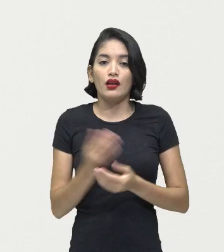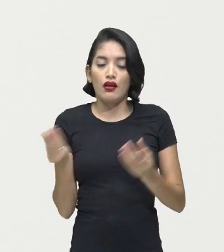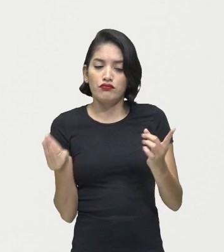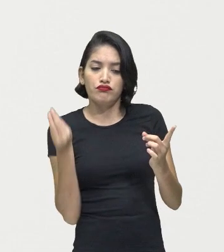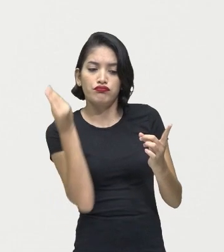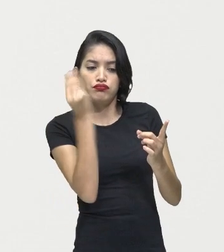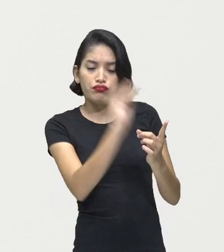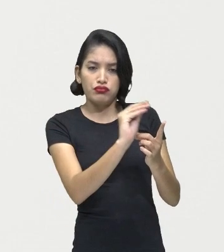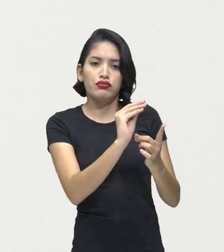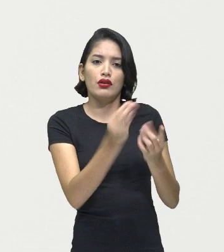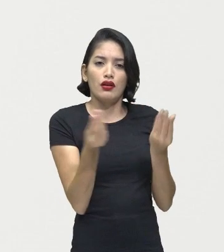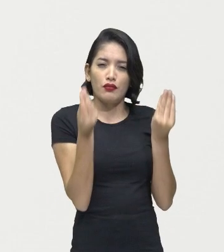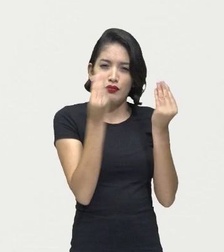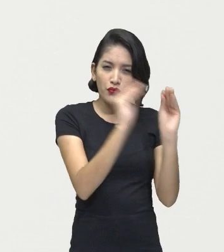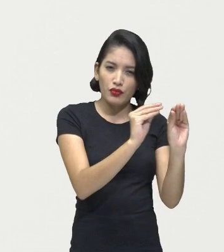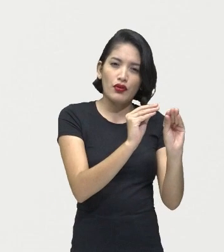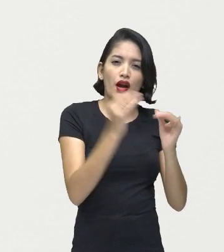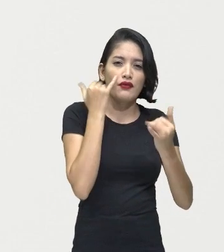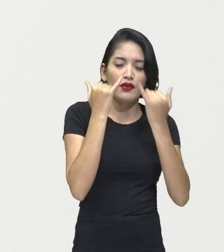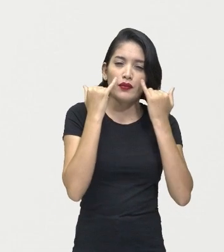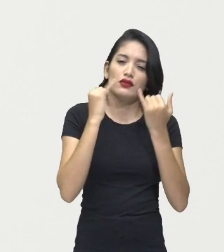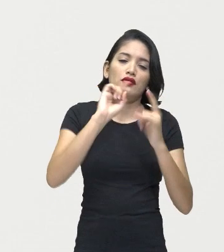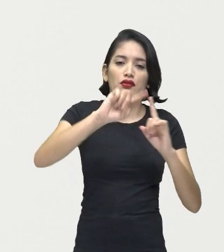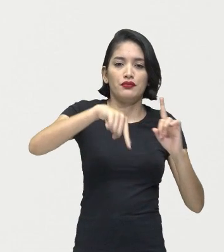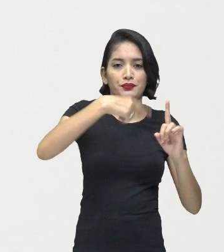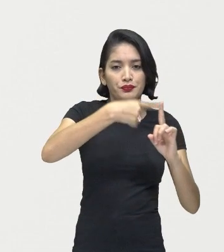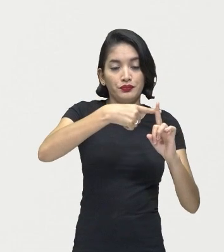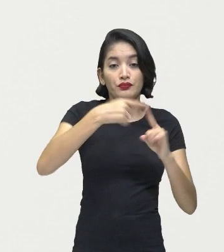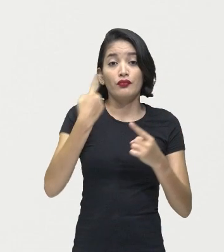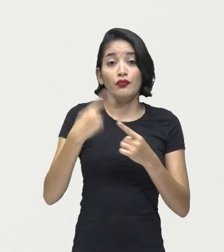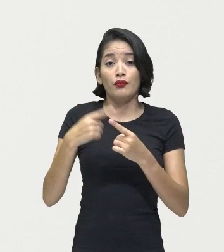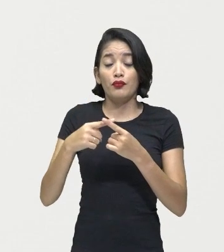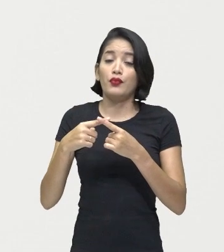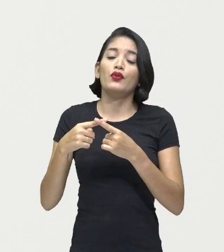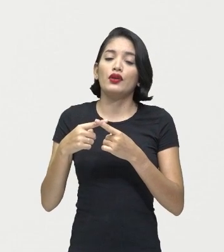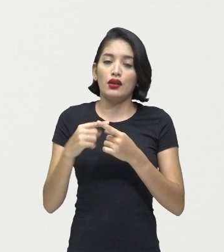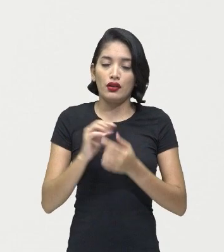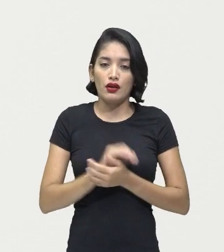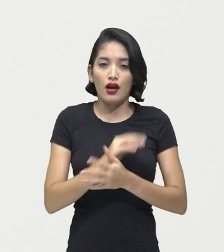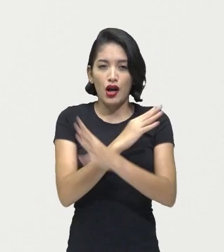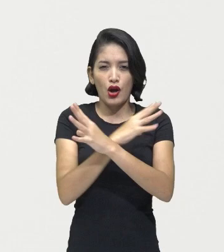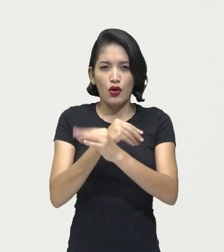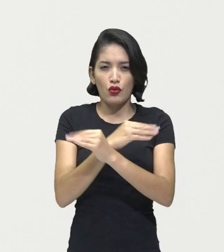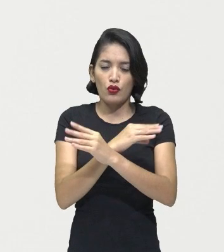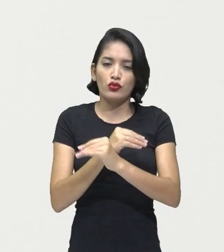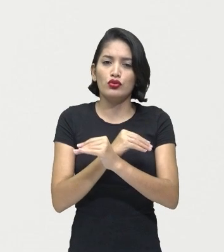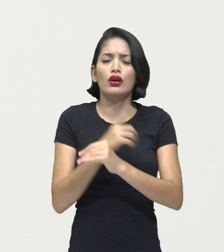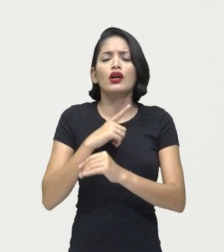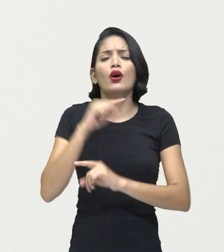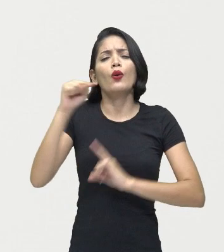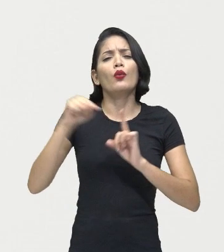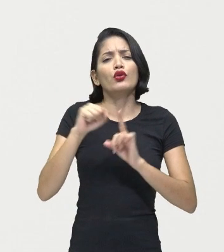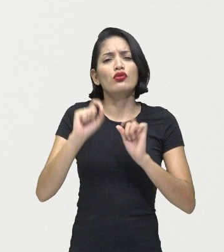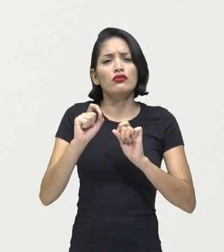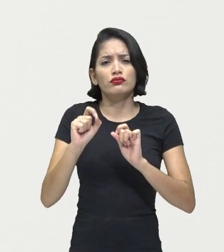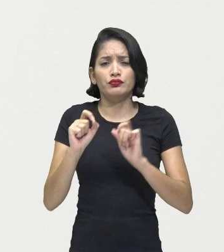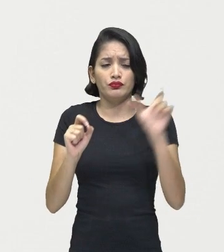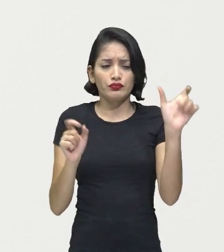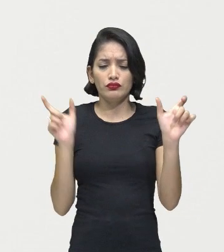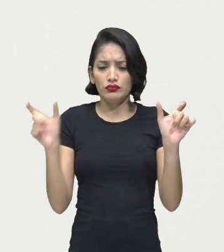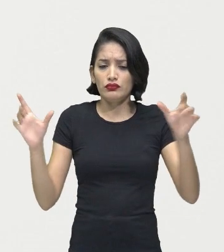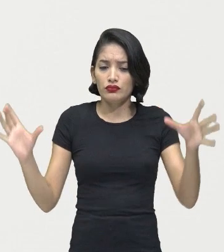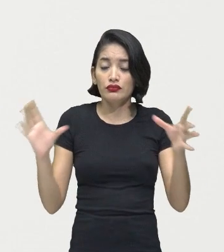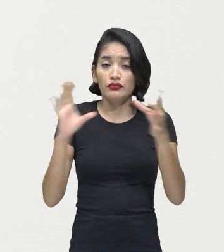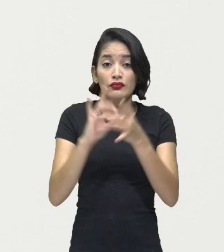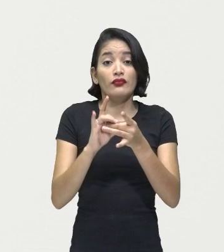uma informação a mais, né? Por quê? Porque a conjunção aditiva, ela tem essa função de unir e, ao